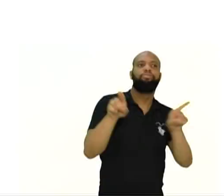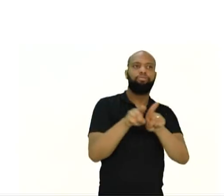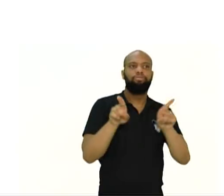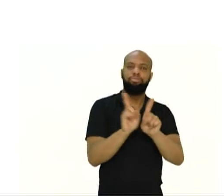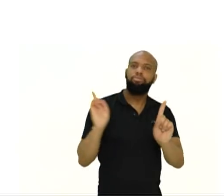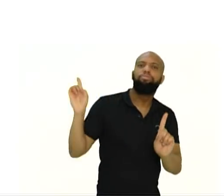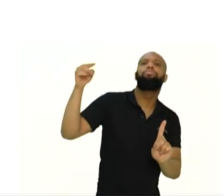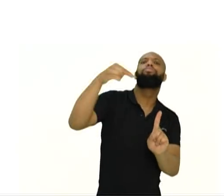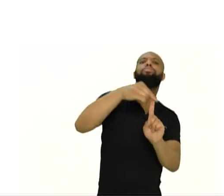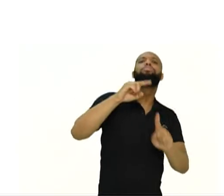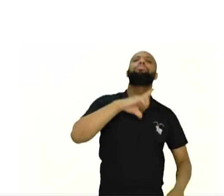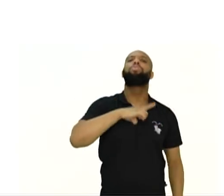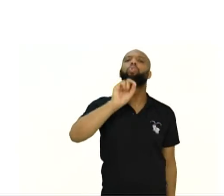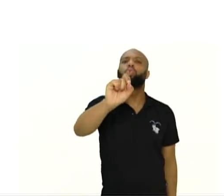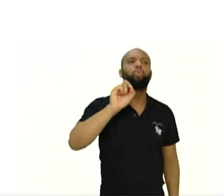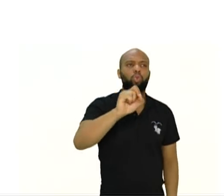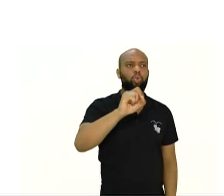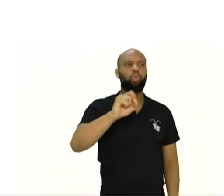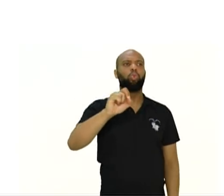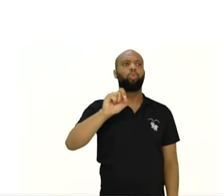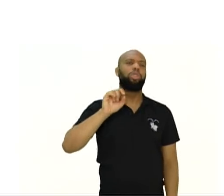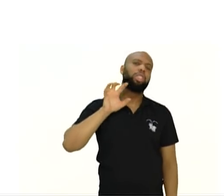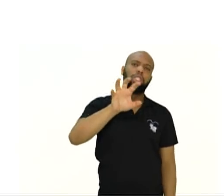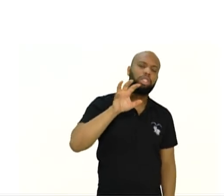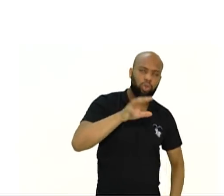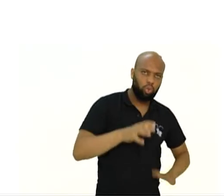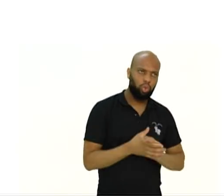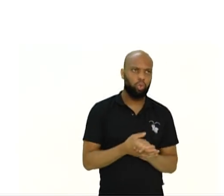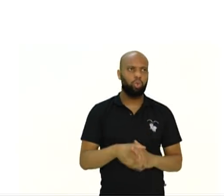o objetivo, né, de